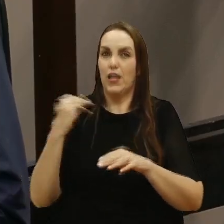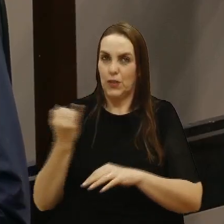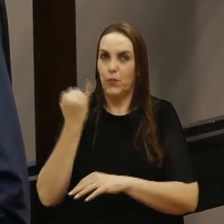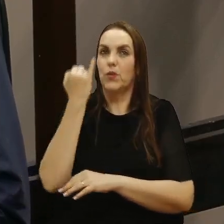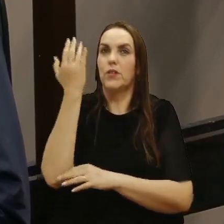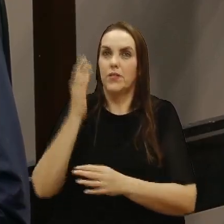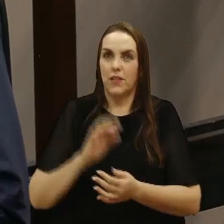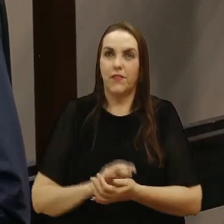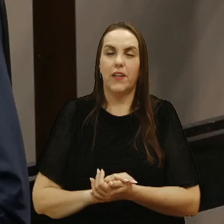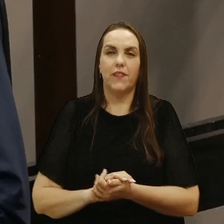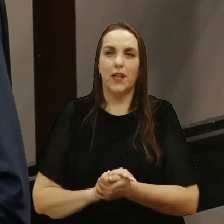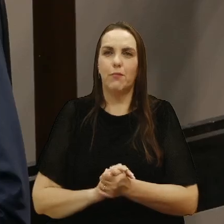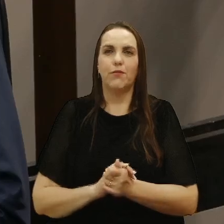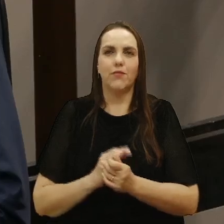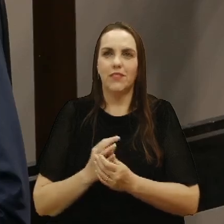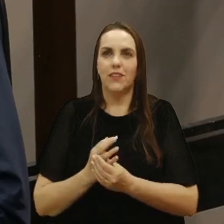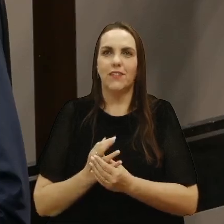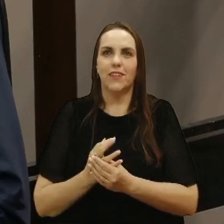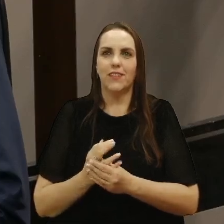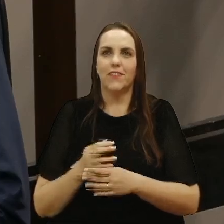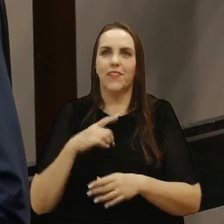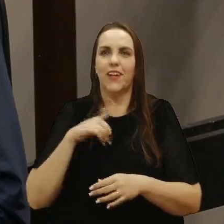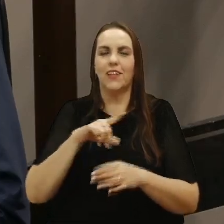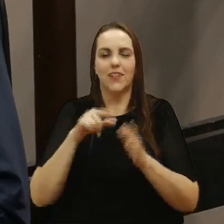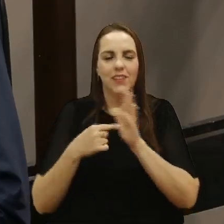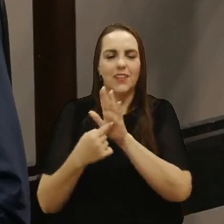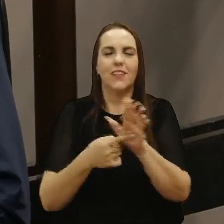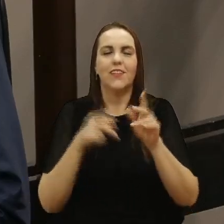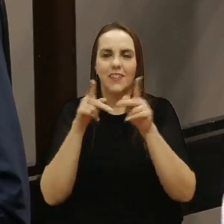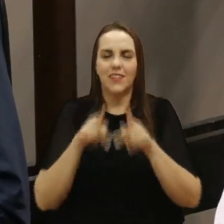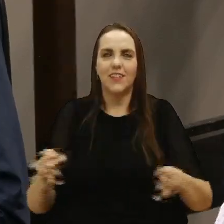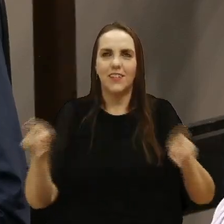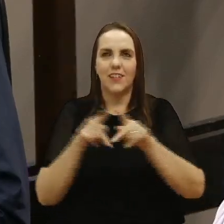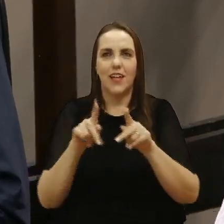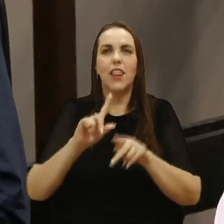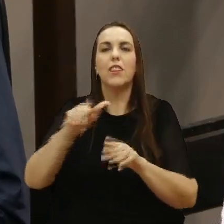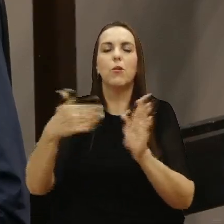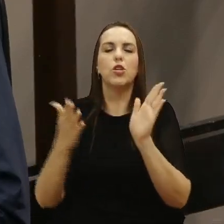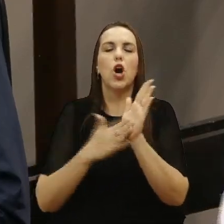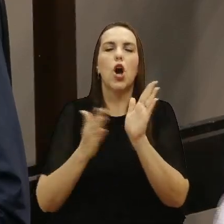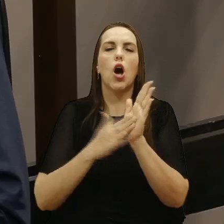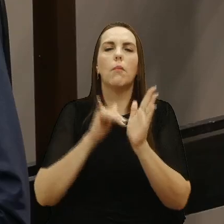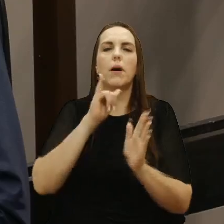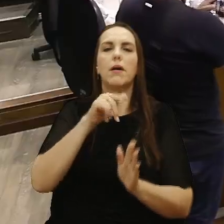o custo disso nós tínhamos que botar para mostrar para a população, que depois eles cobrem IPTU esse custo aí.